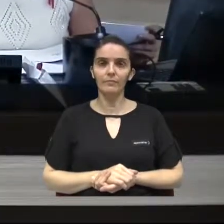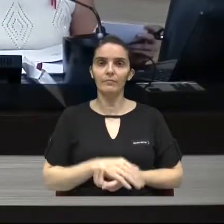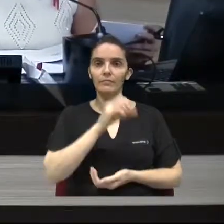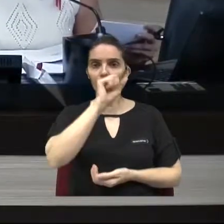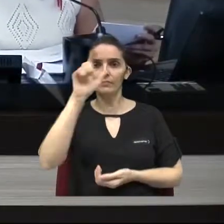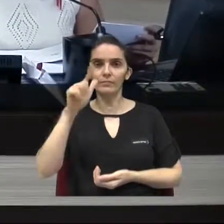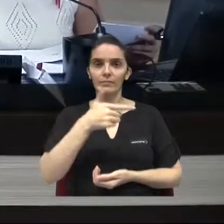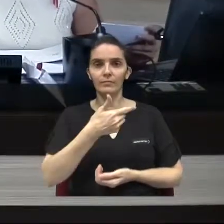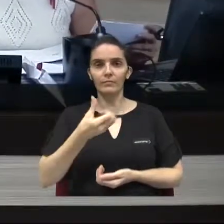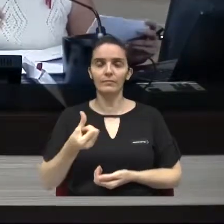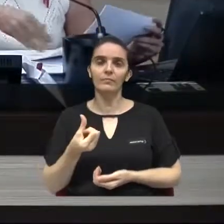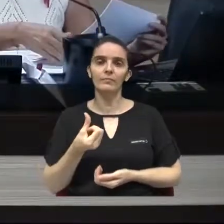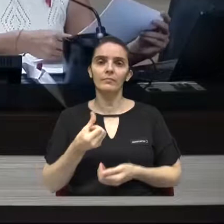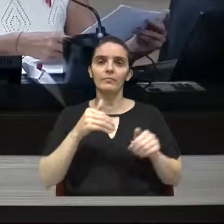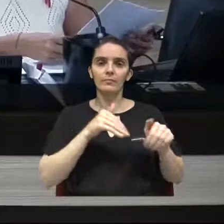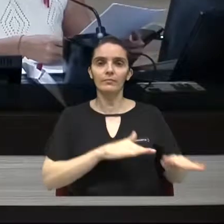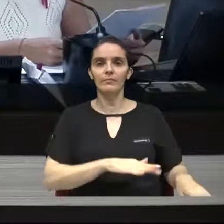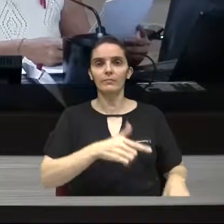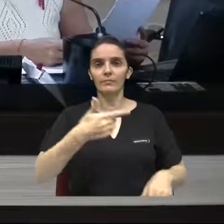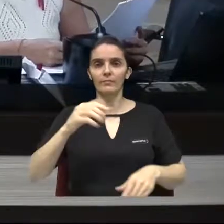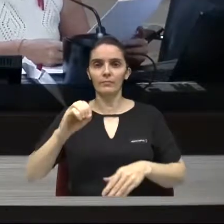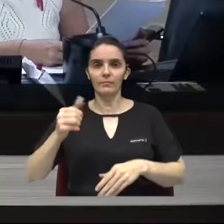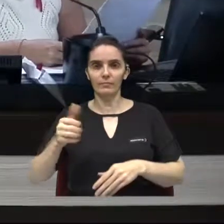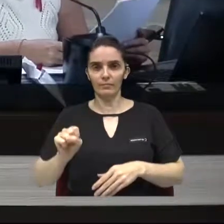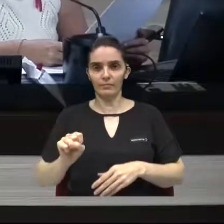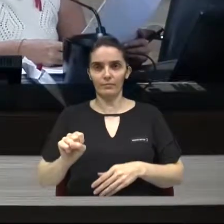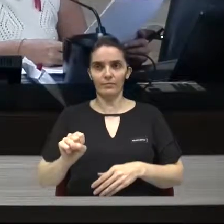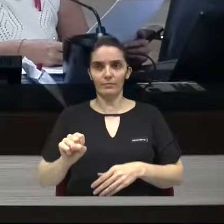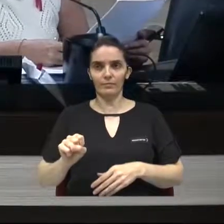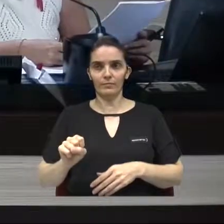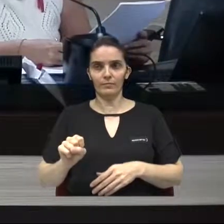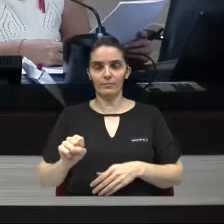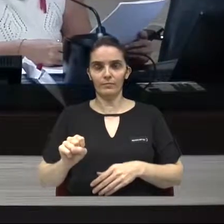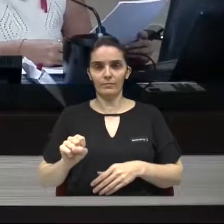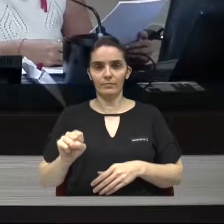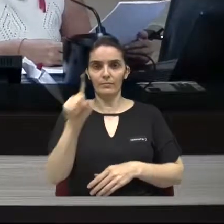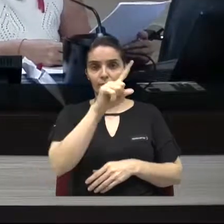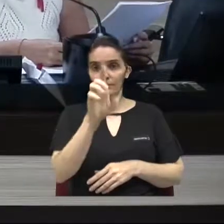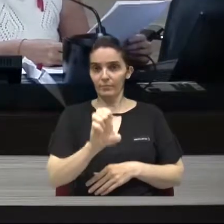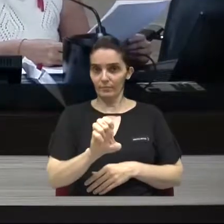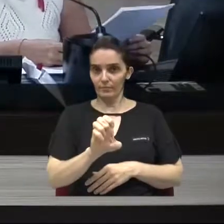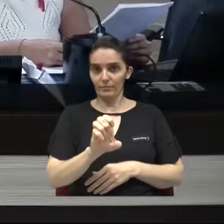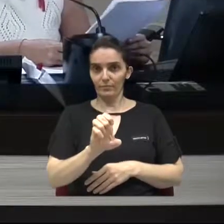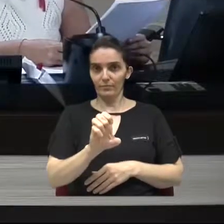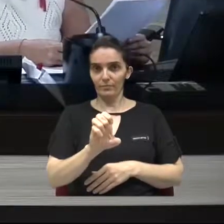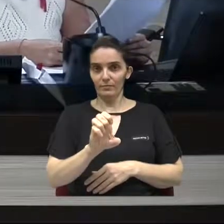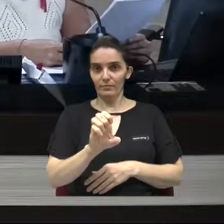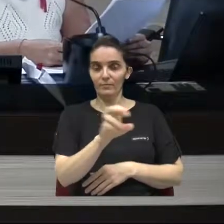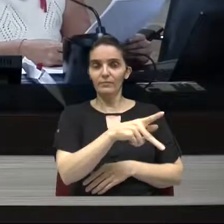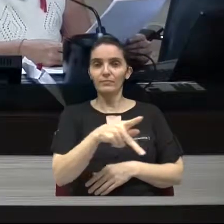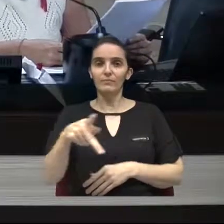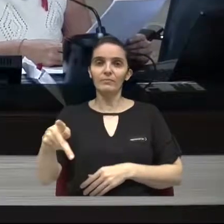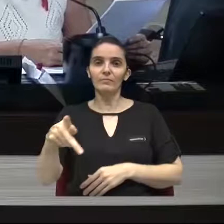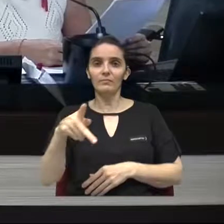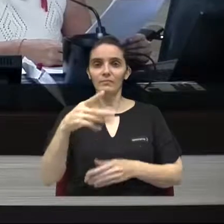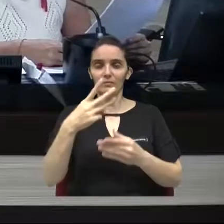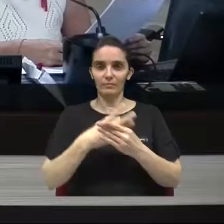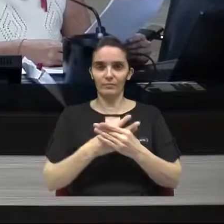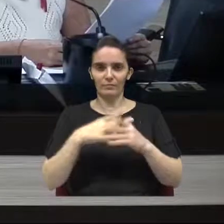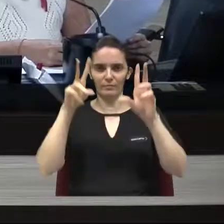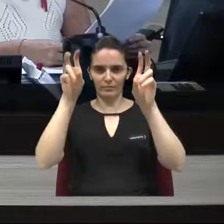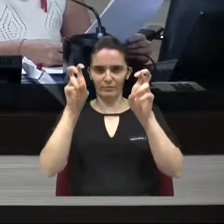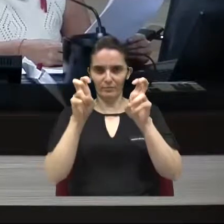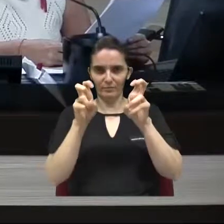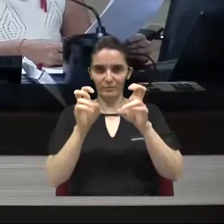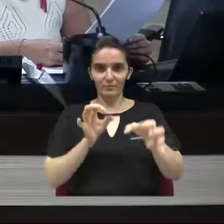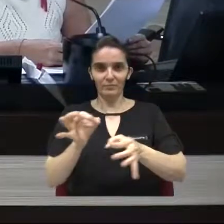Limeira, 26 de setembro de 2018. Excelentíssimo senhor José Roberto Bernardo, presidente da Câmara Municipal. Assunto